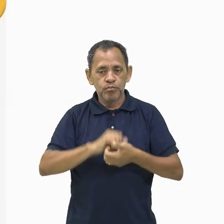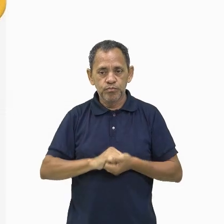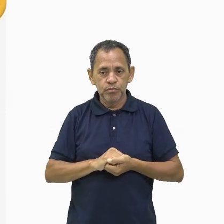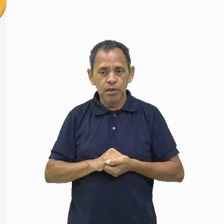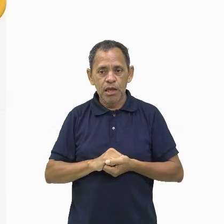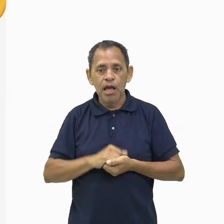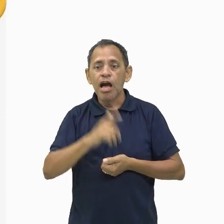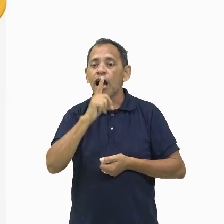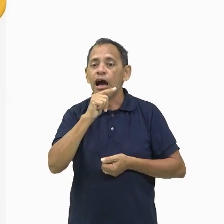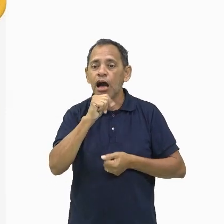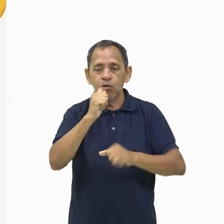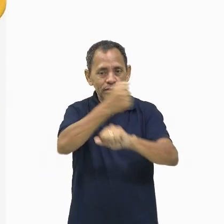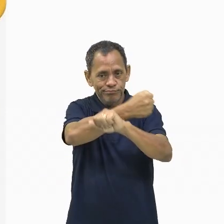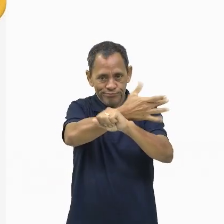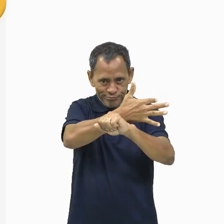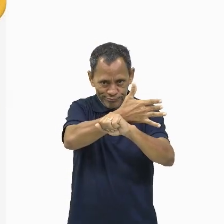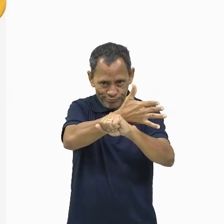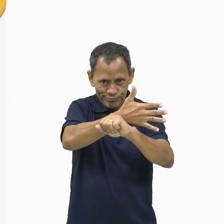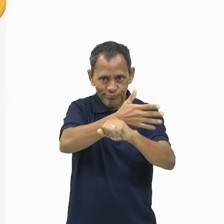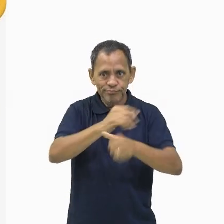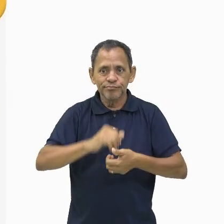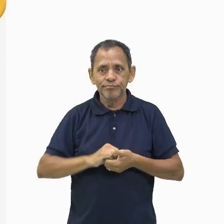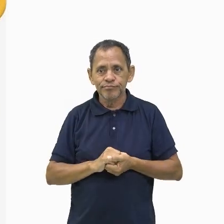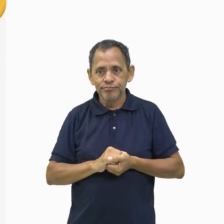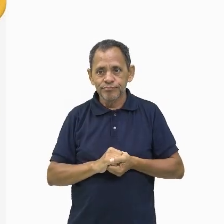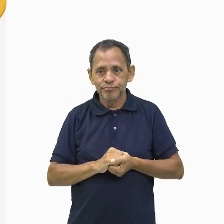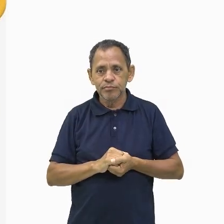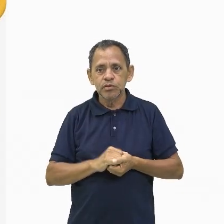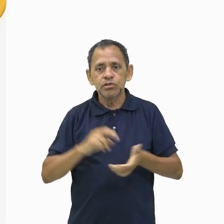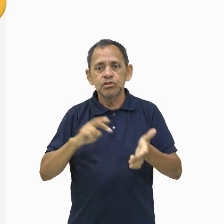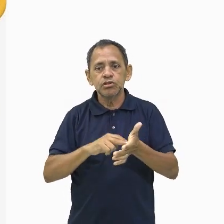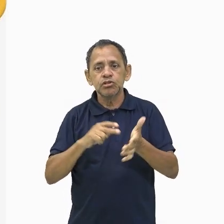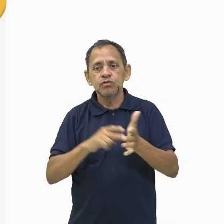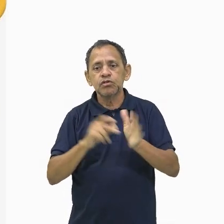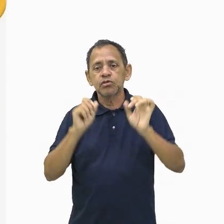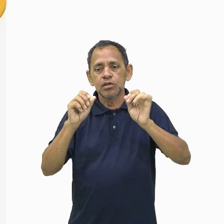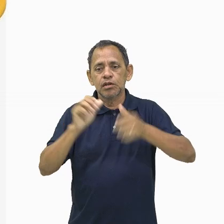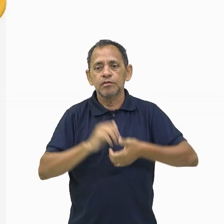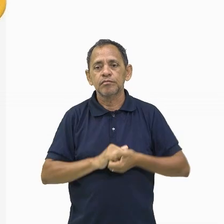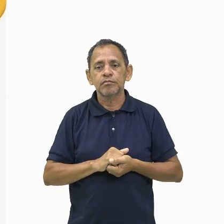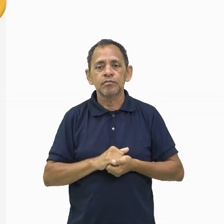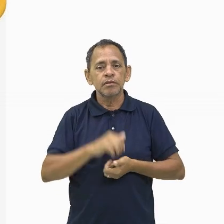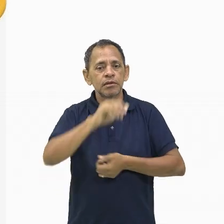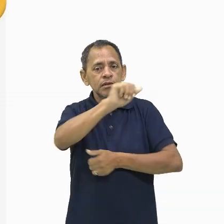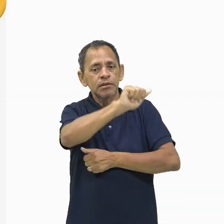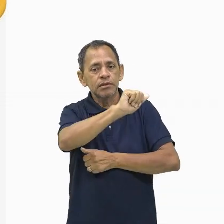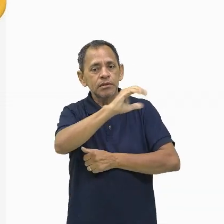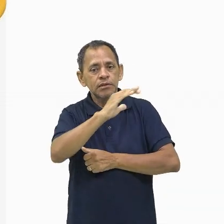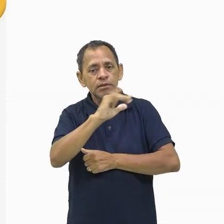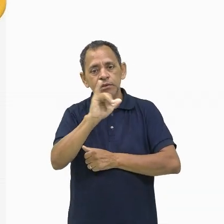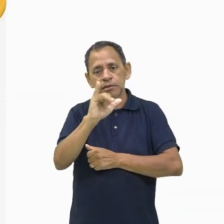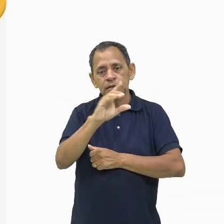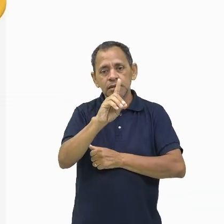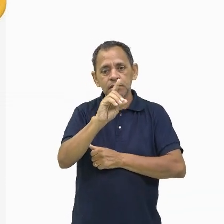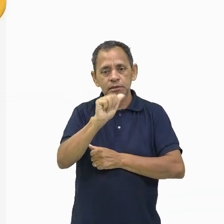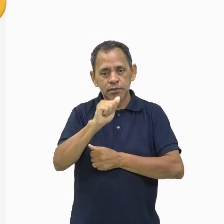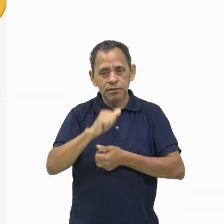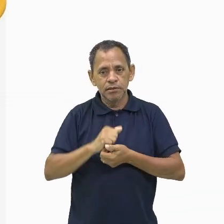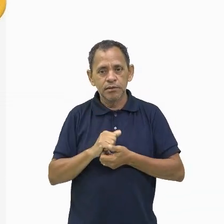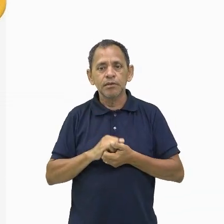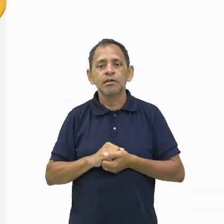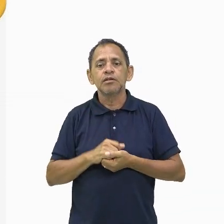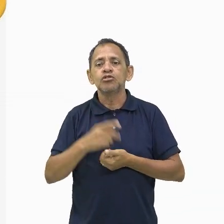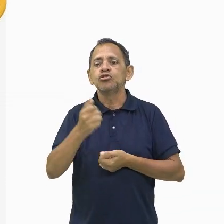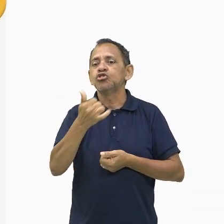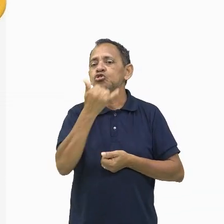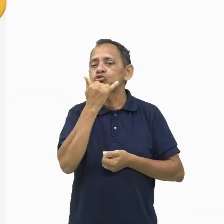a água ela é ácida, tá? O que quer dizer isso, né? Ácida. Desculpa, aqui é menor, né? Menor que 7. Então,